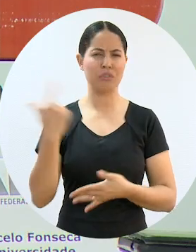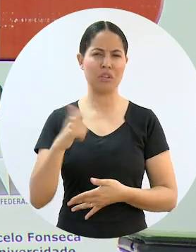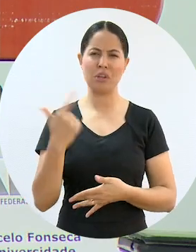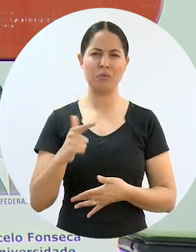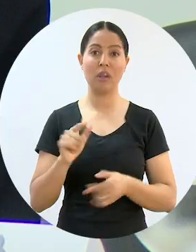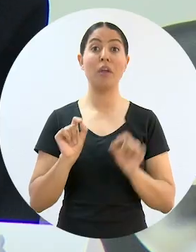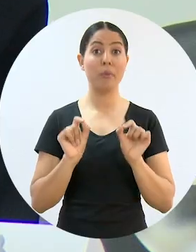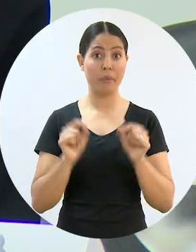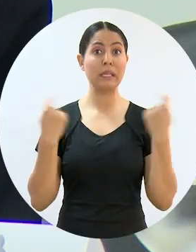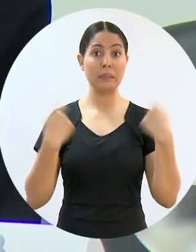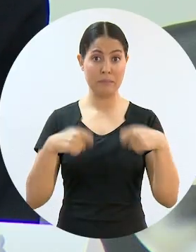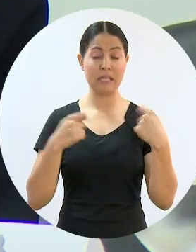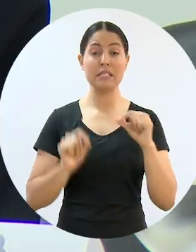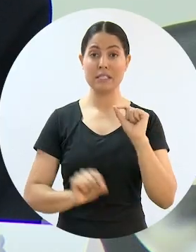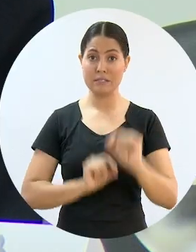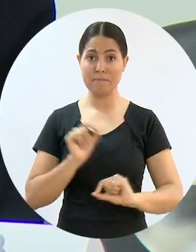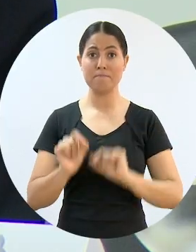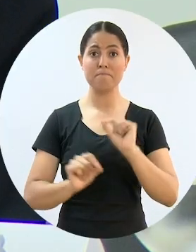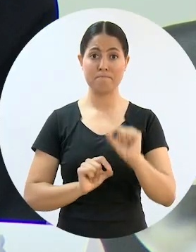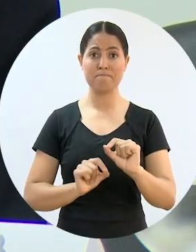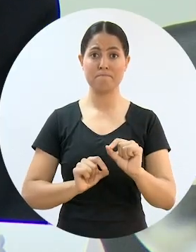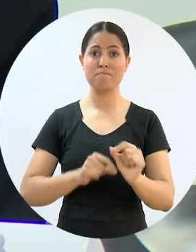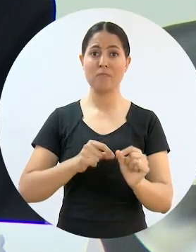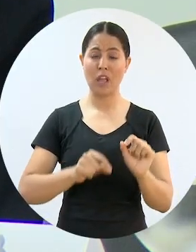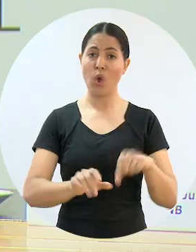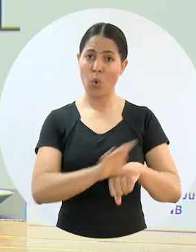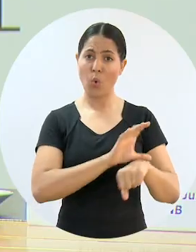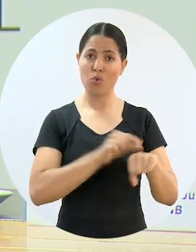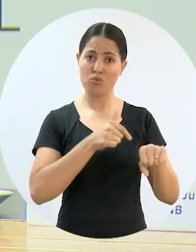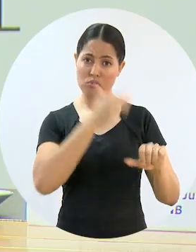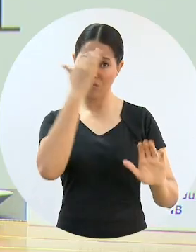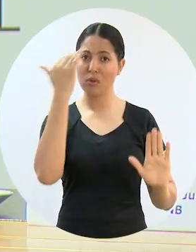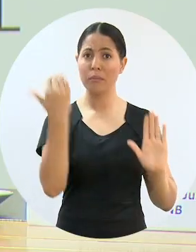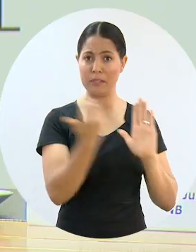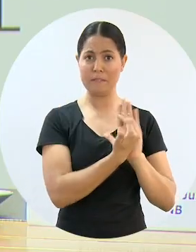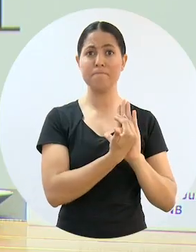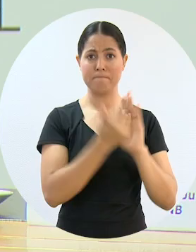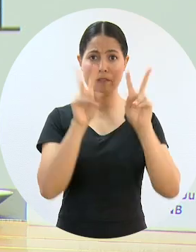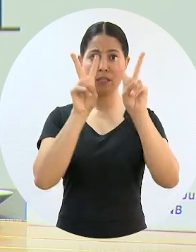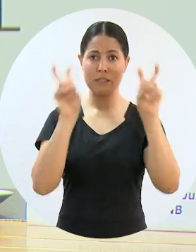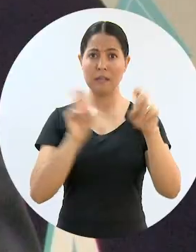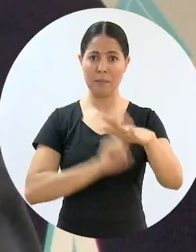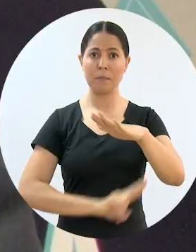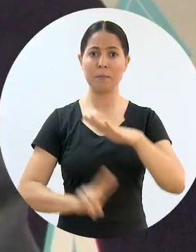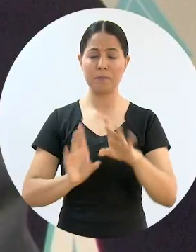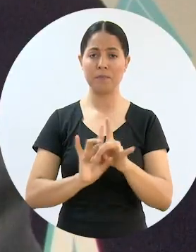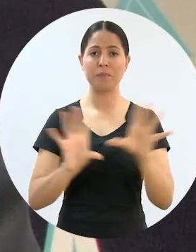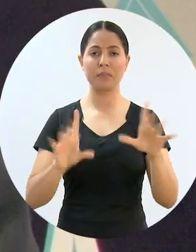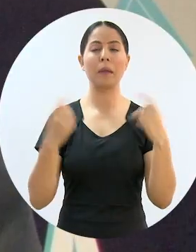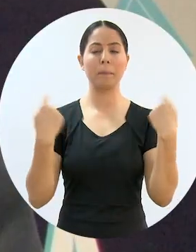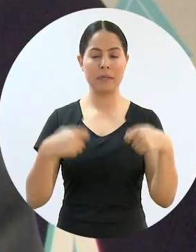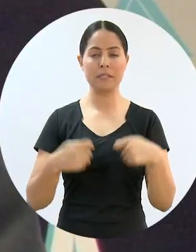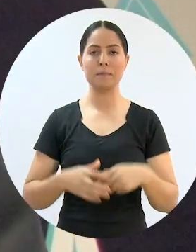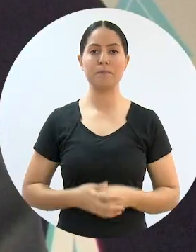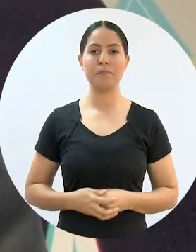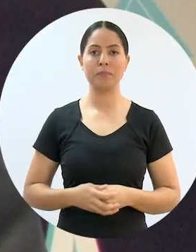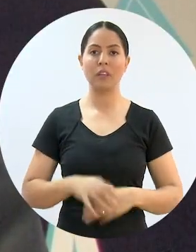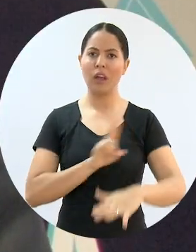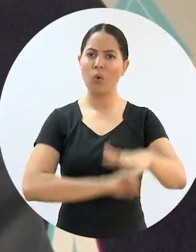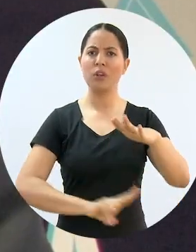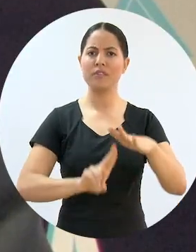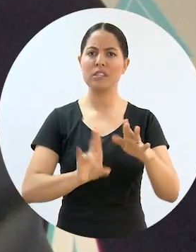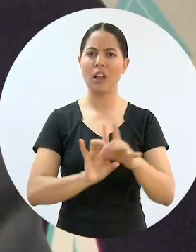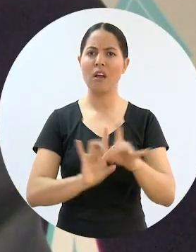dúvida de que é necessário seguir o que determina a Constituição Federal sobre o tema. Precisamos defender a autonomia